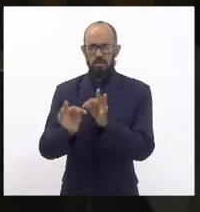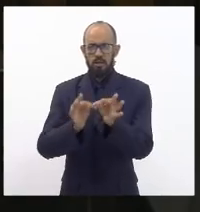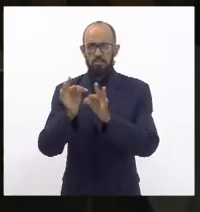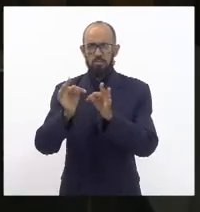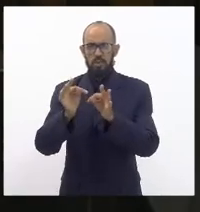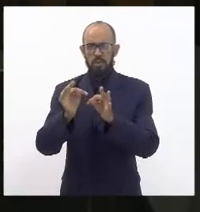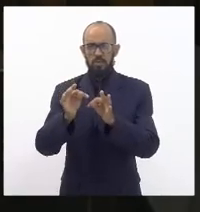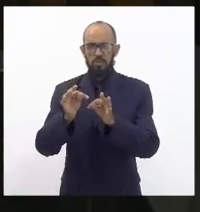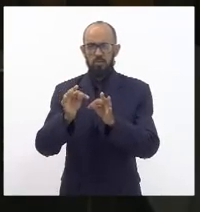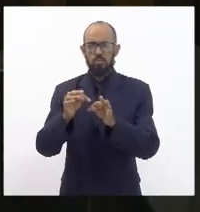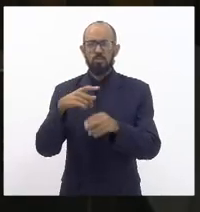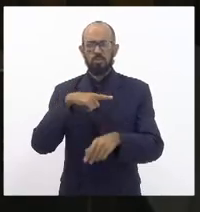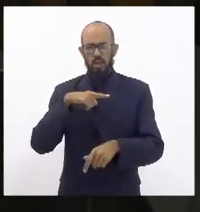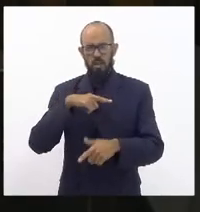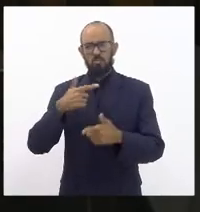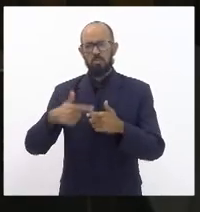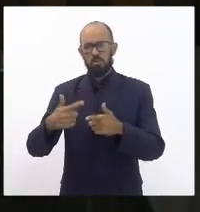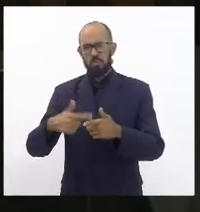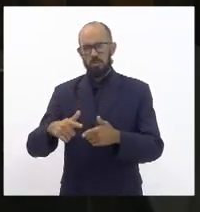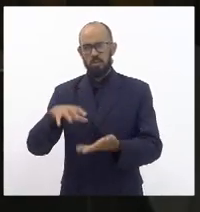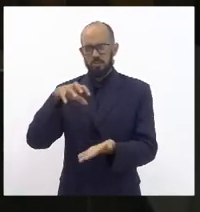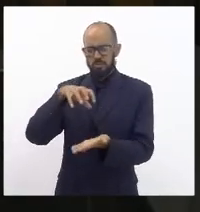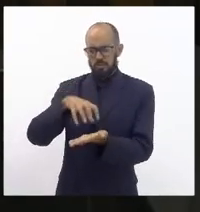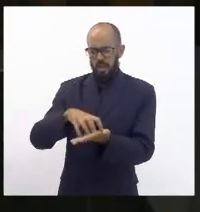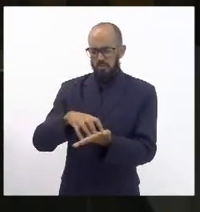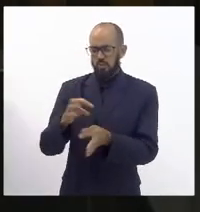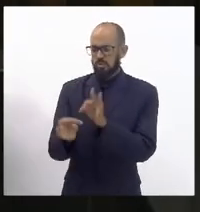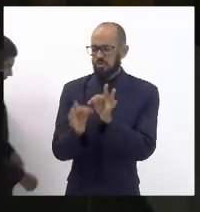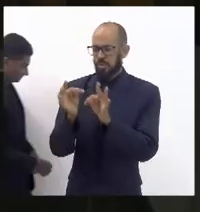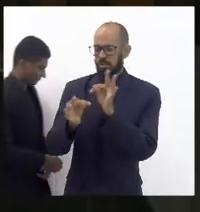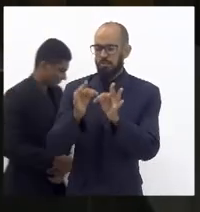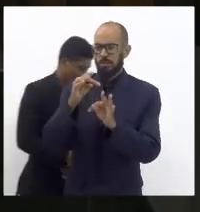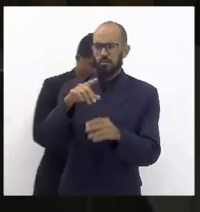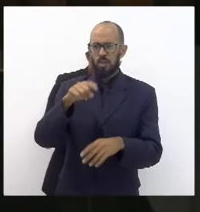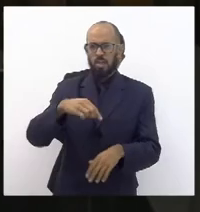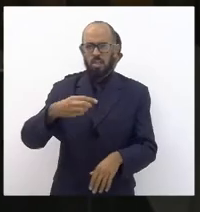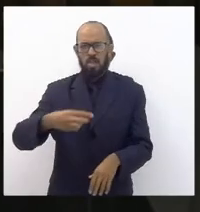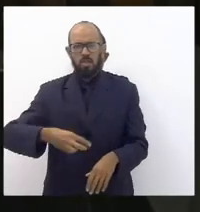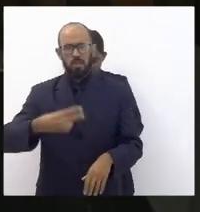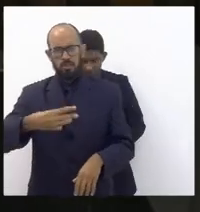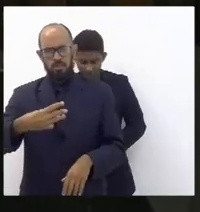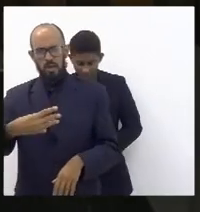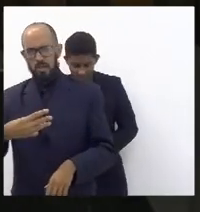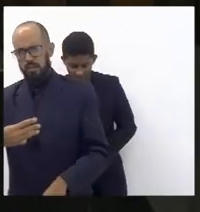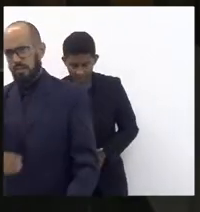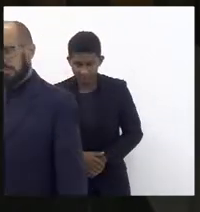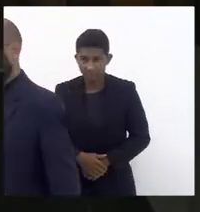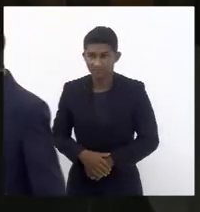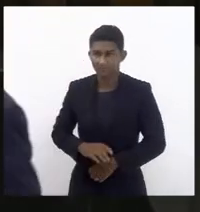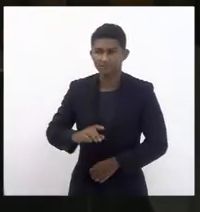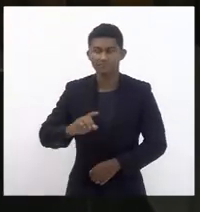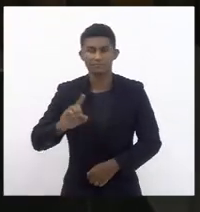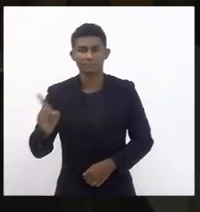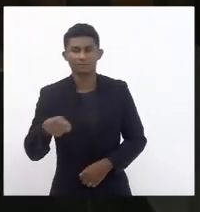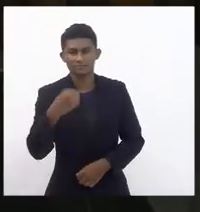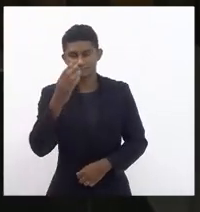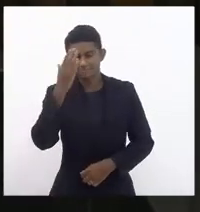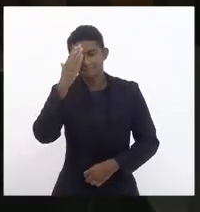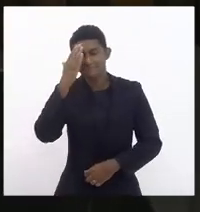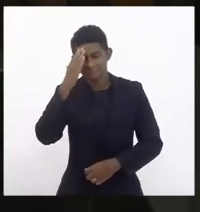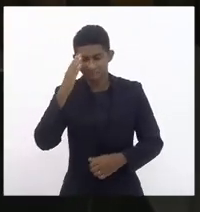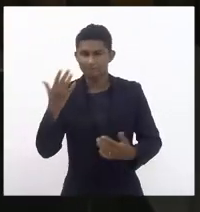Camboinhas e arte de Itaipu são estes terciárias e todos nós sabemos que já comprovadamente